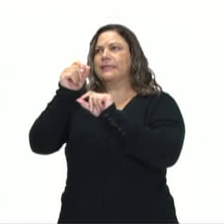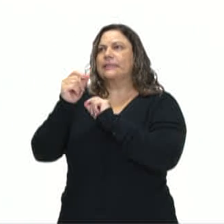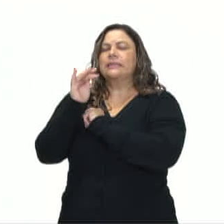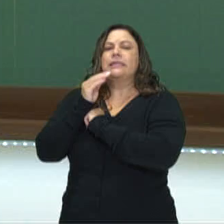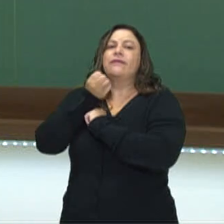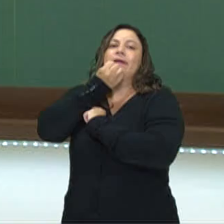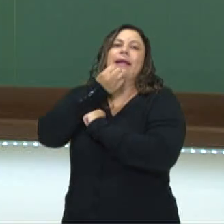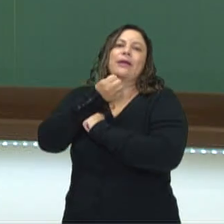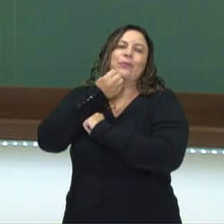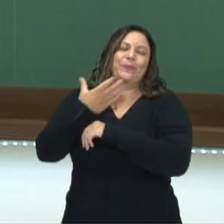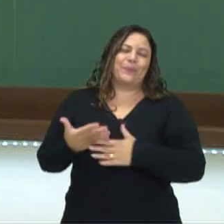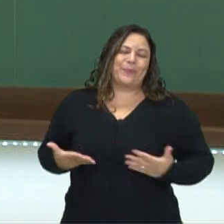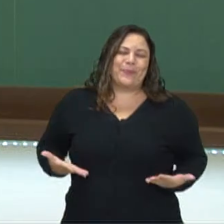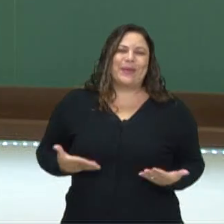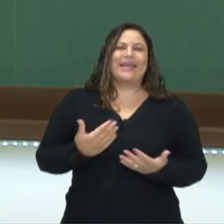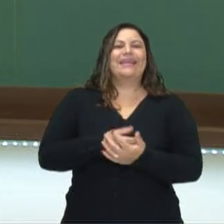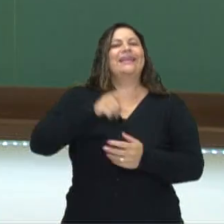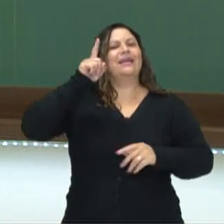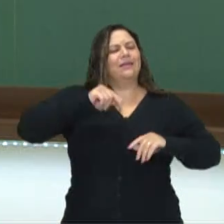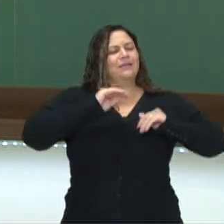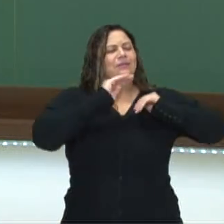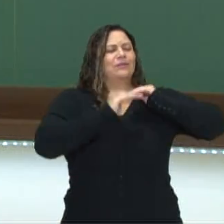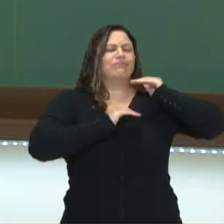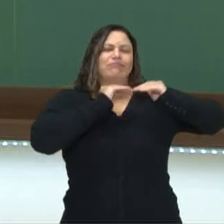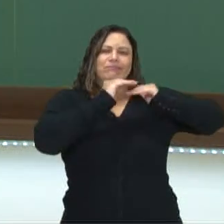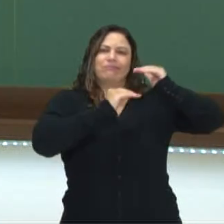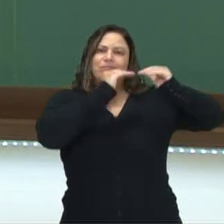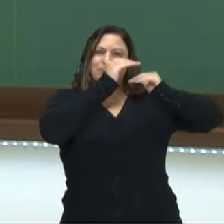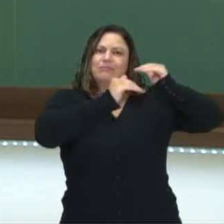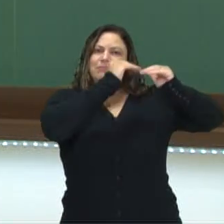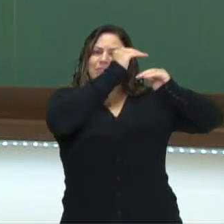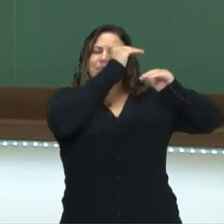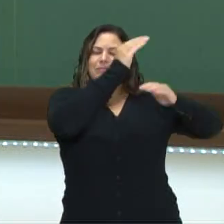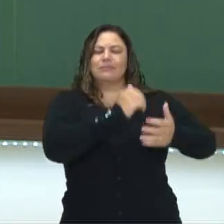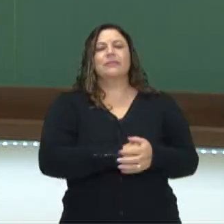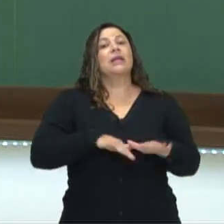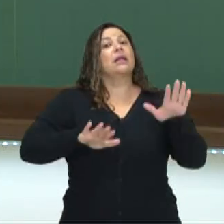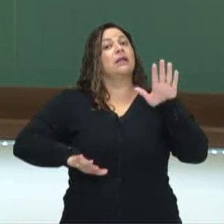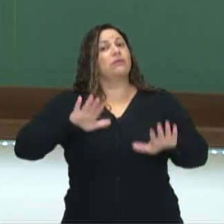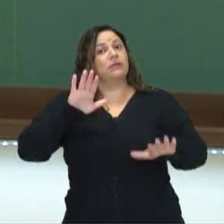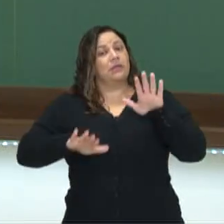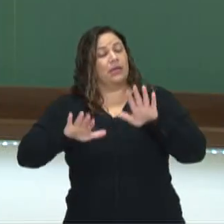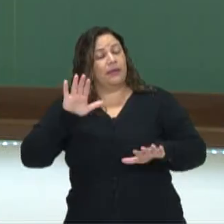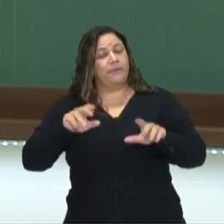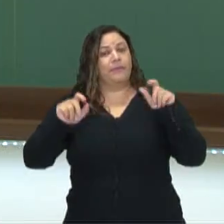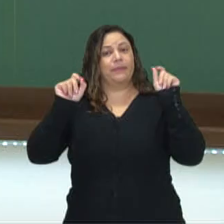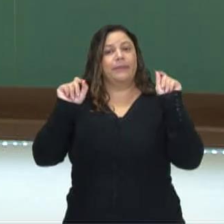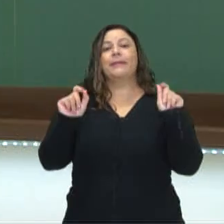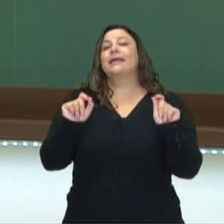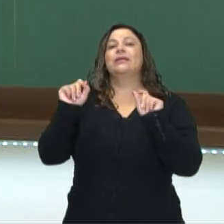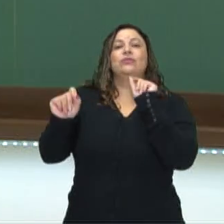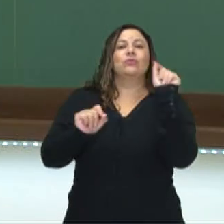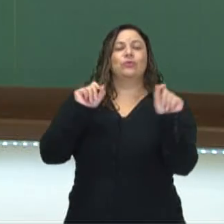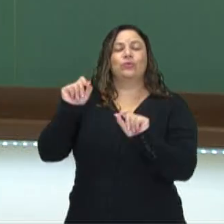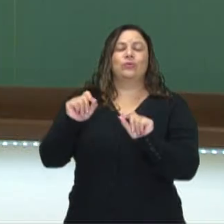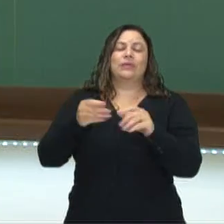Então, isso é uma construção. Agir bem depende da criação de um hábito. O bom